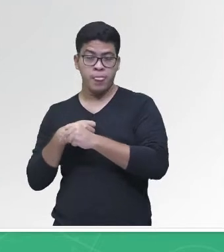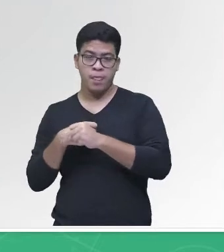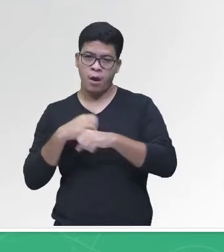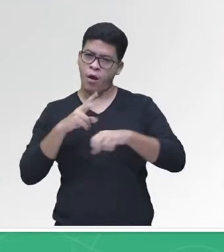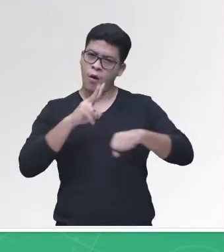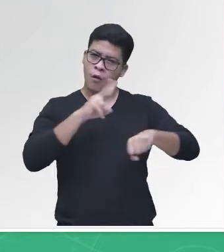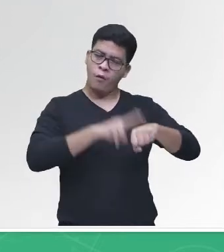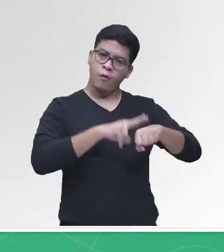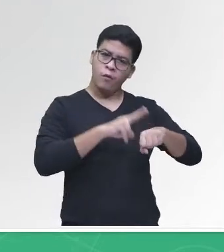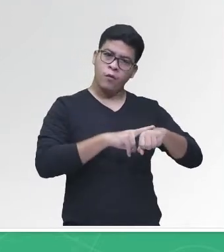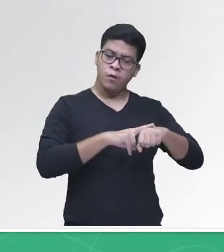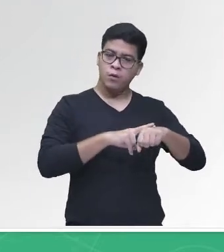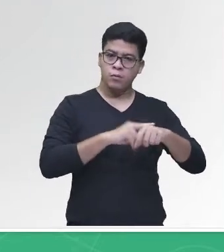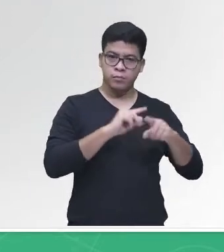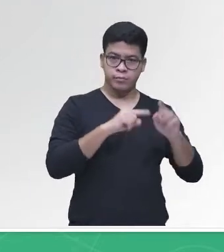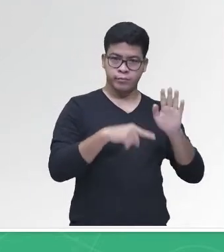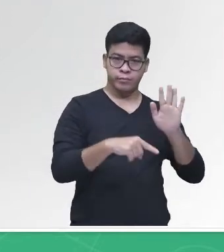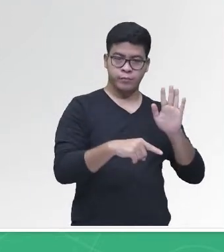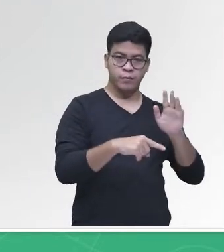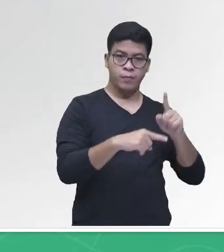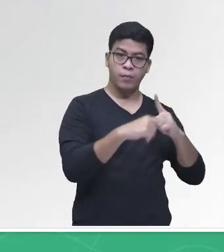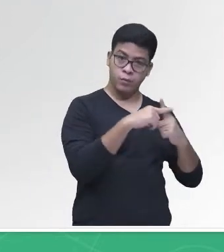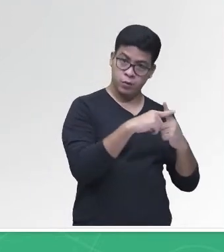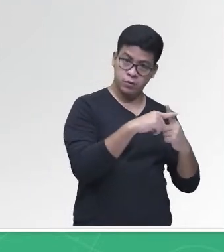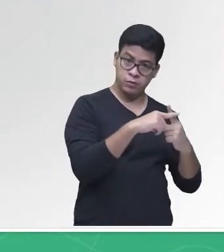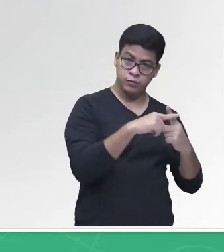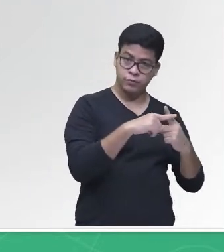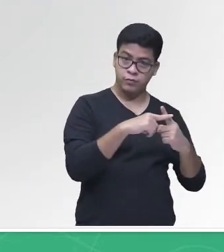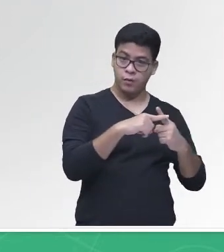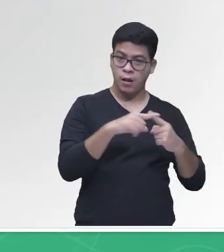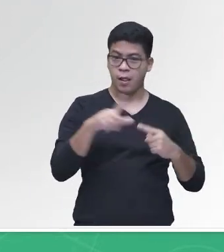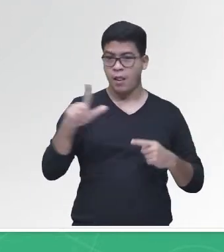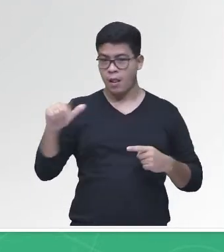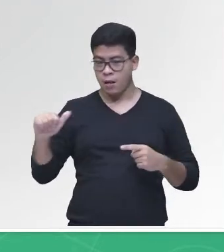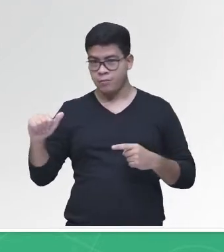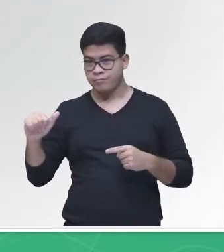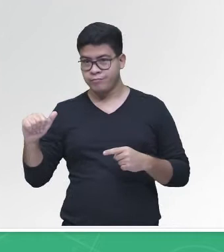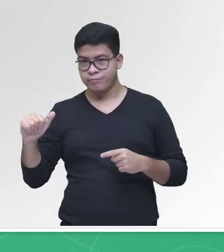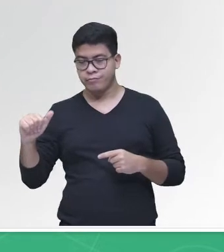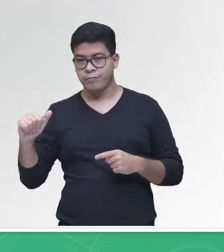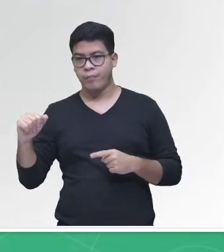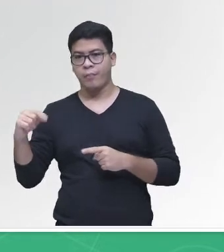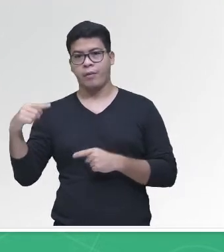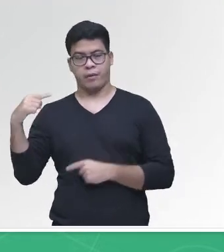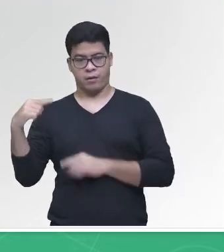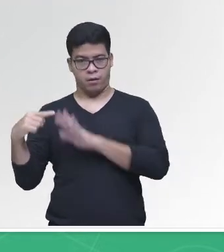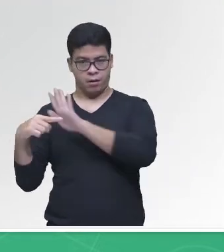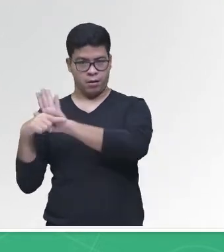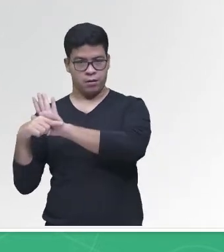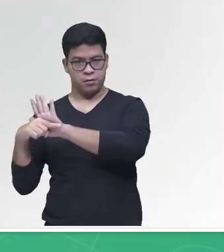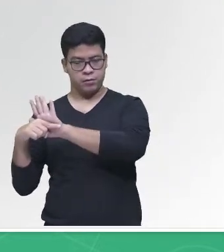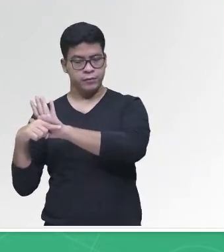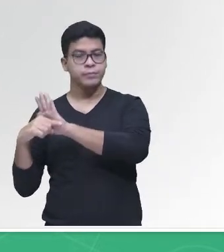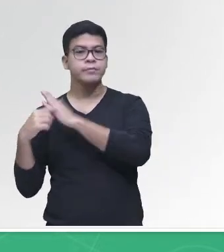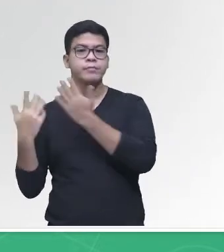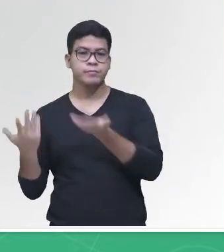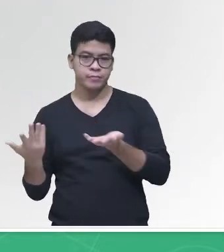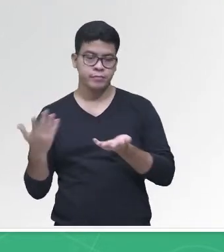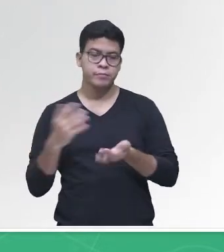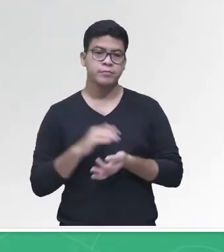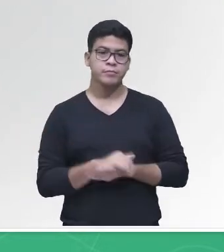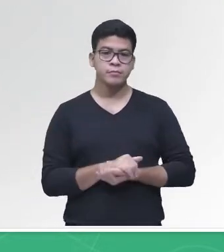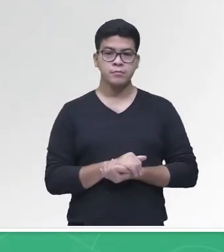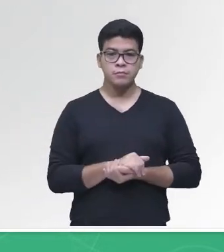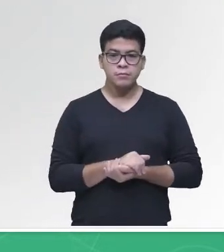de sinais opostos em mesmo módulo. Aí vocês devem... Como é que a senhora sabe que um corpo vai